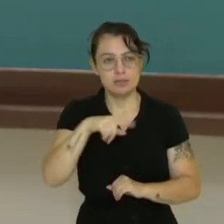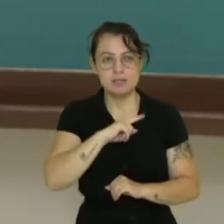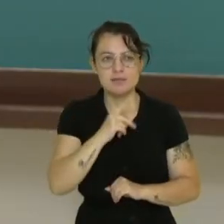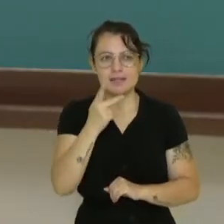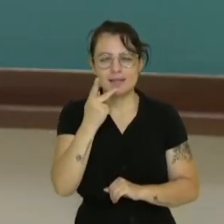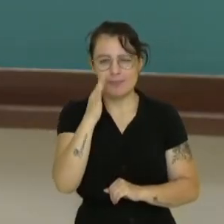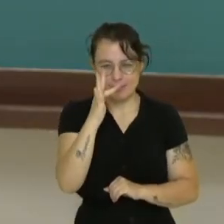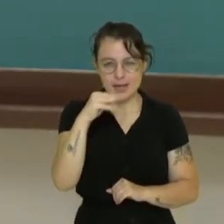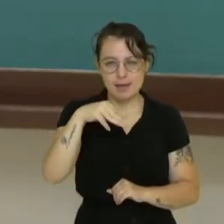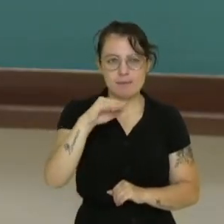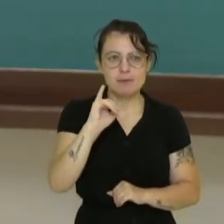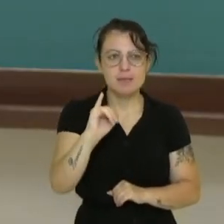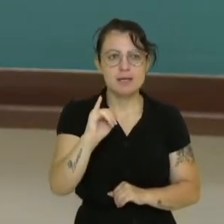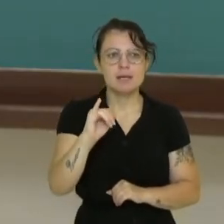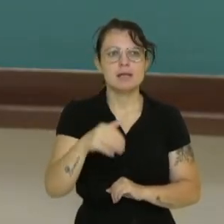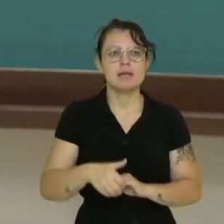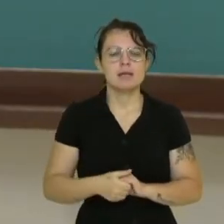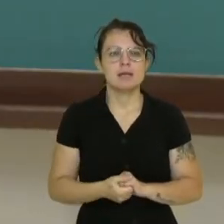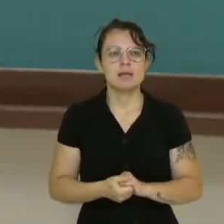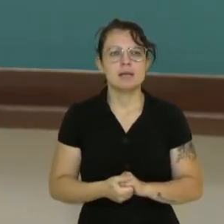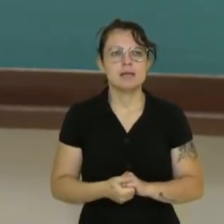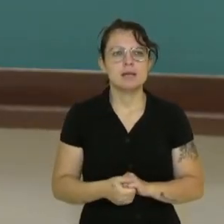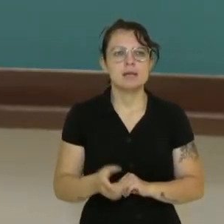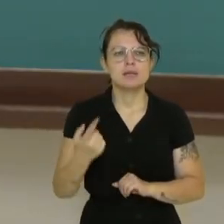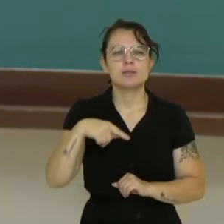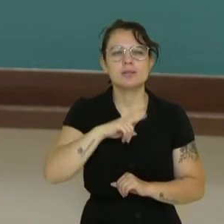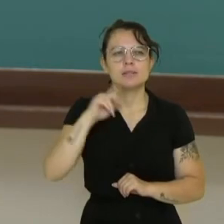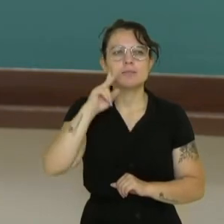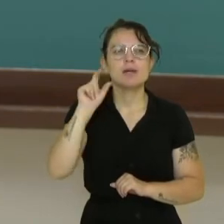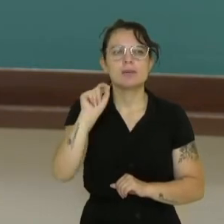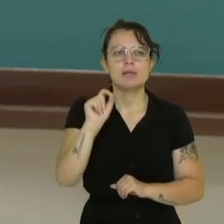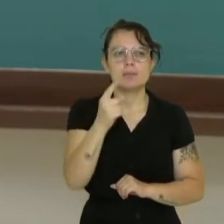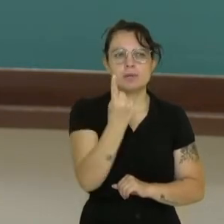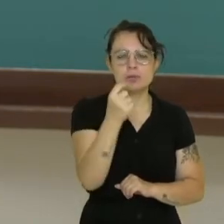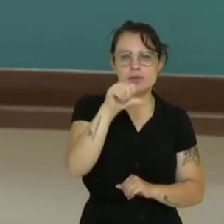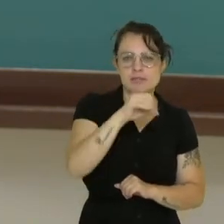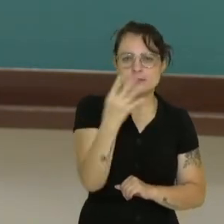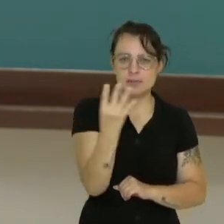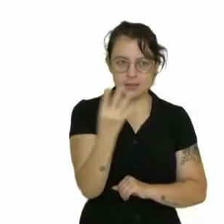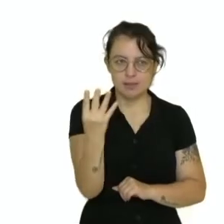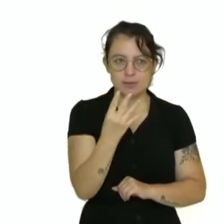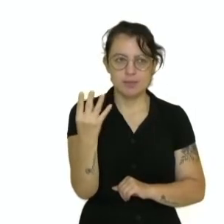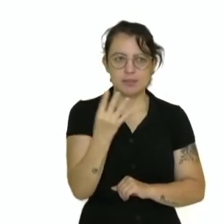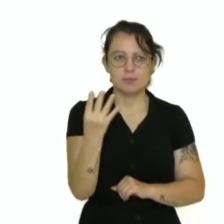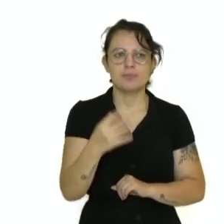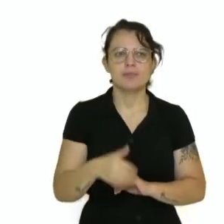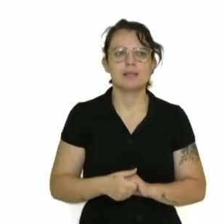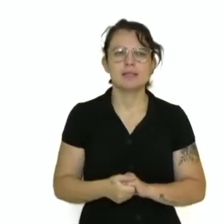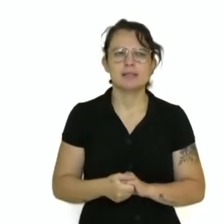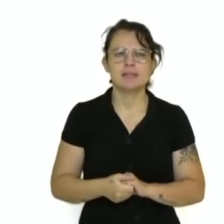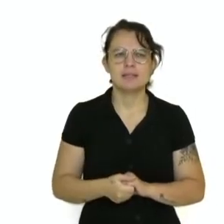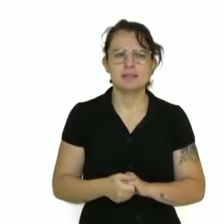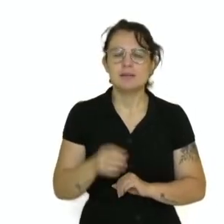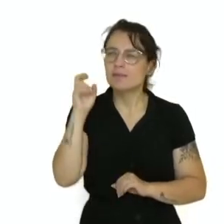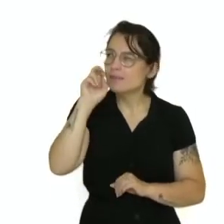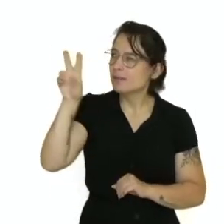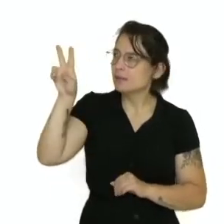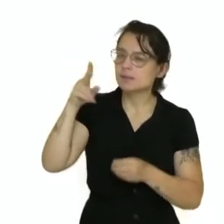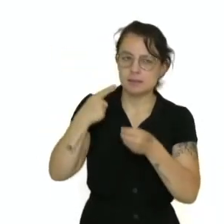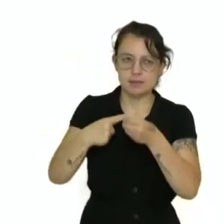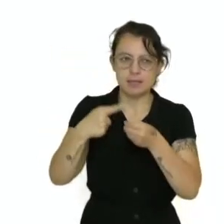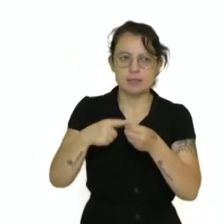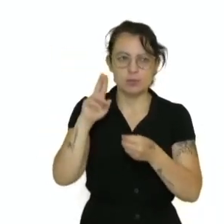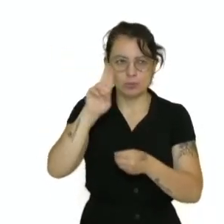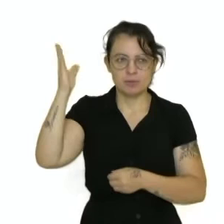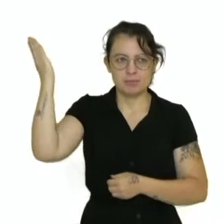Mundial, vamos tentar fazer lá um breve histórico. Em 1944, na cidade de Bretton Woods,